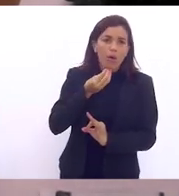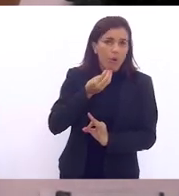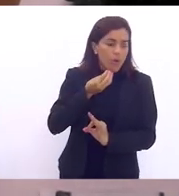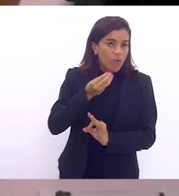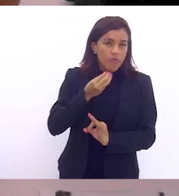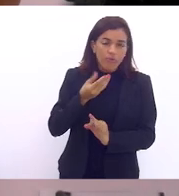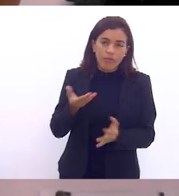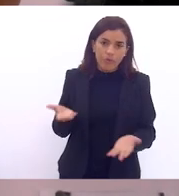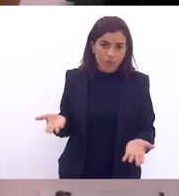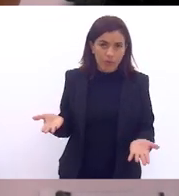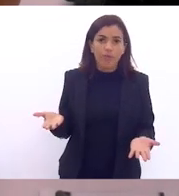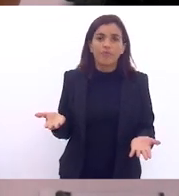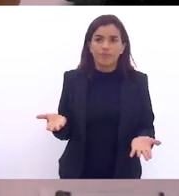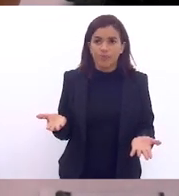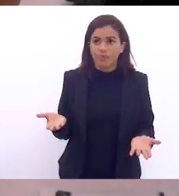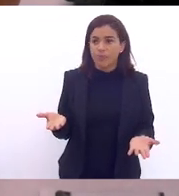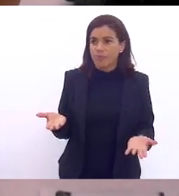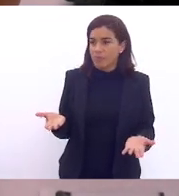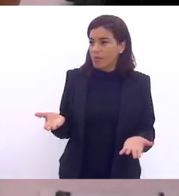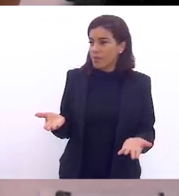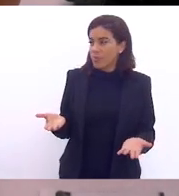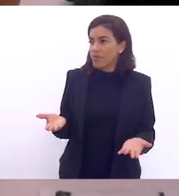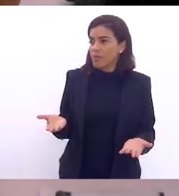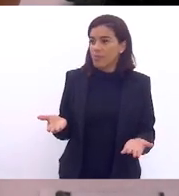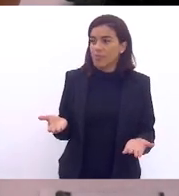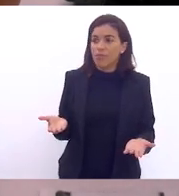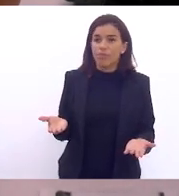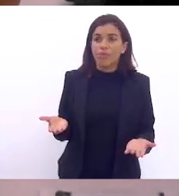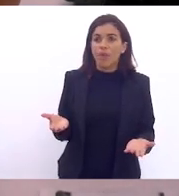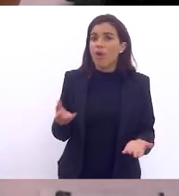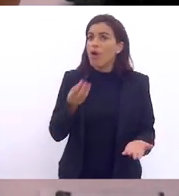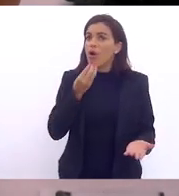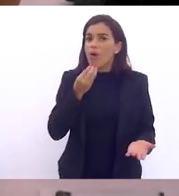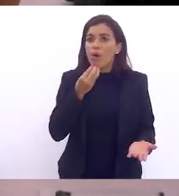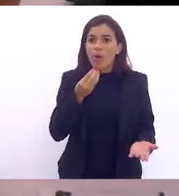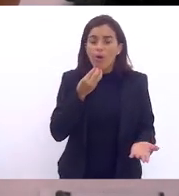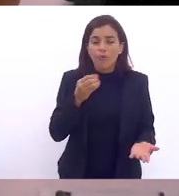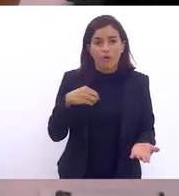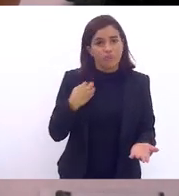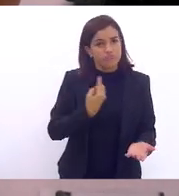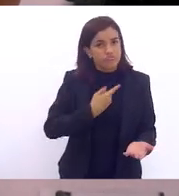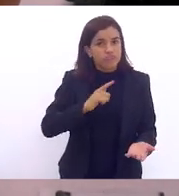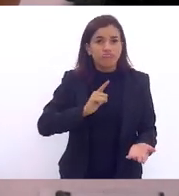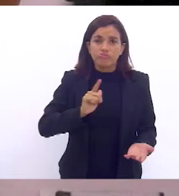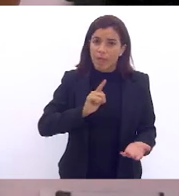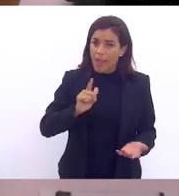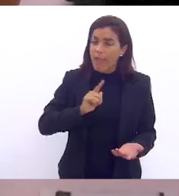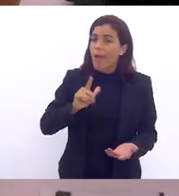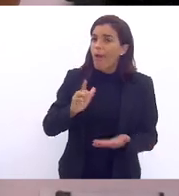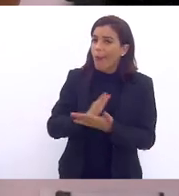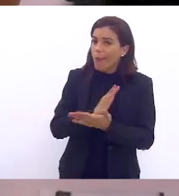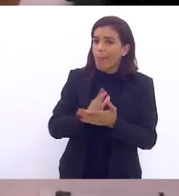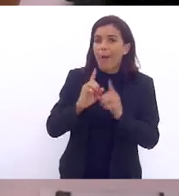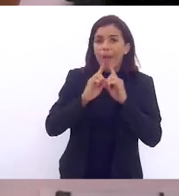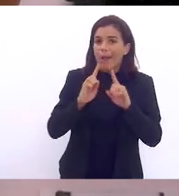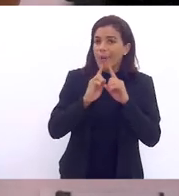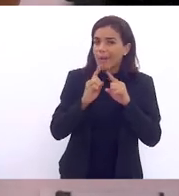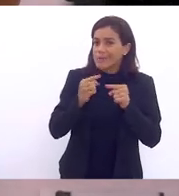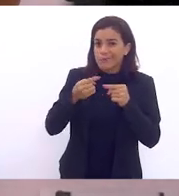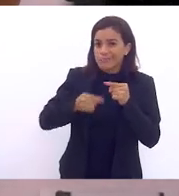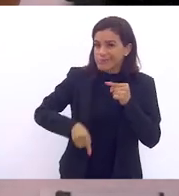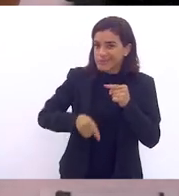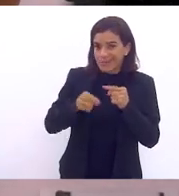tem porqu porque é transparência total é claro que a gente também tem reclamações não procedentes então cada caso a gente tá olhando